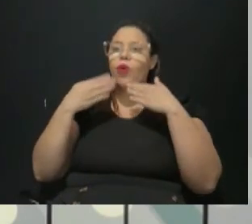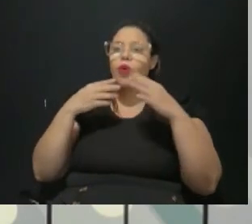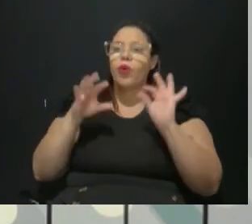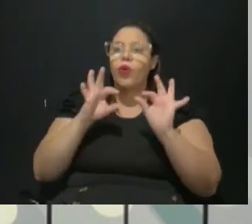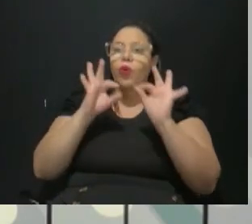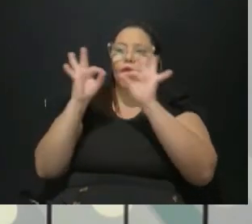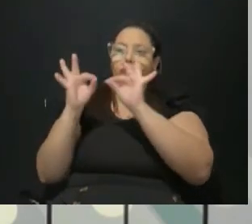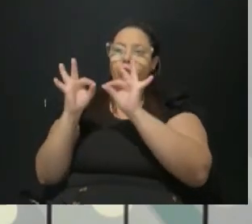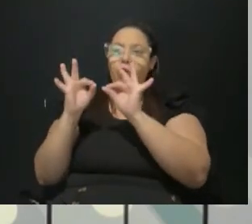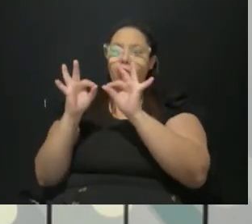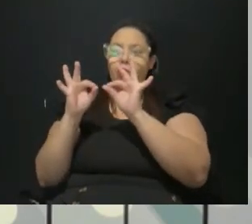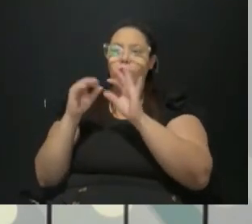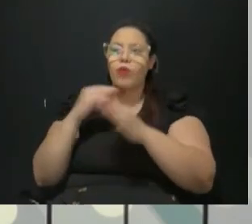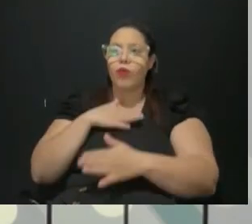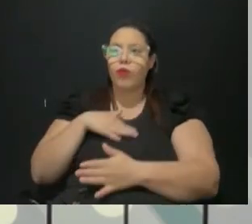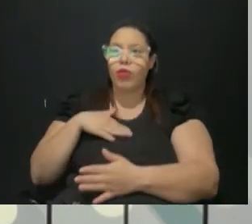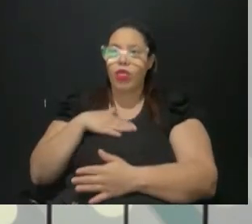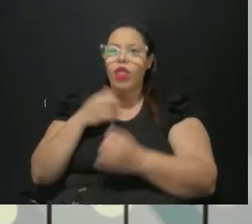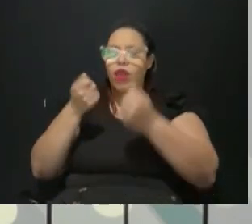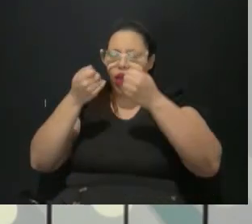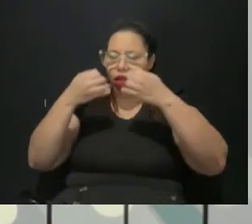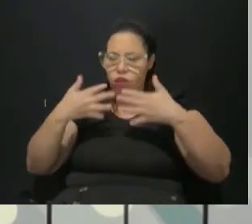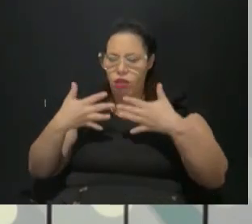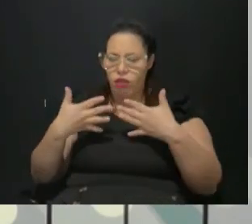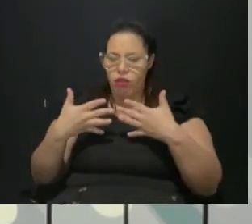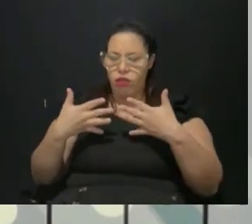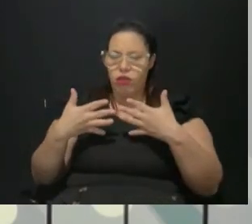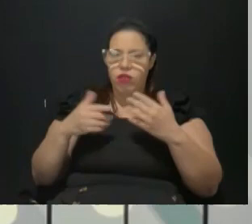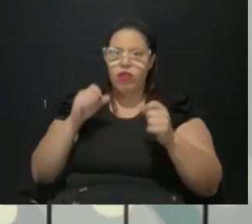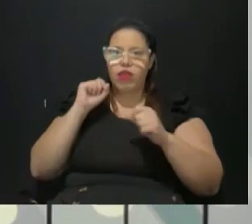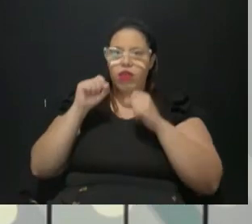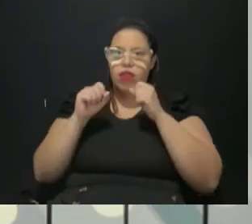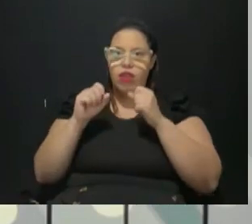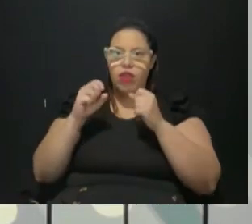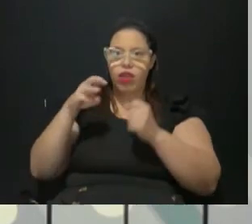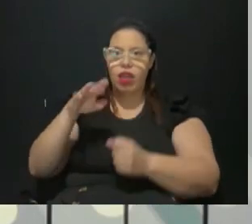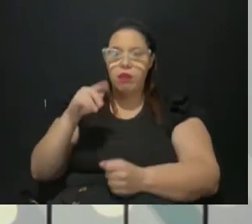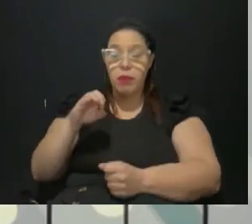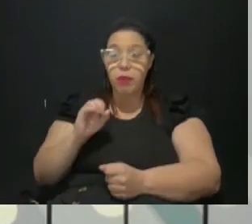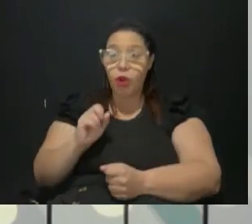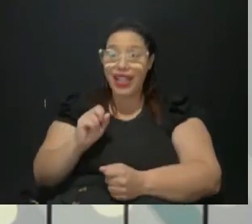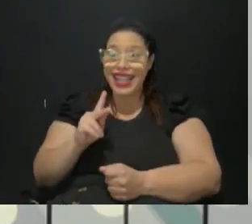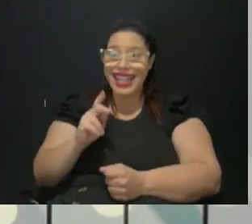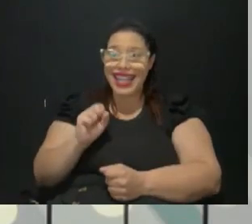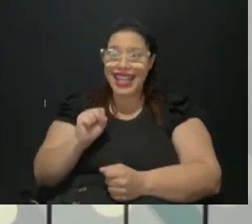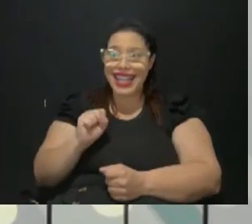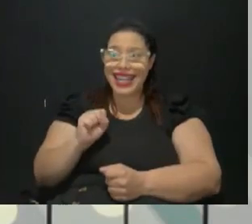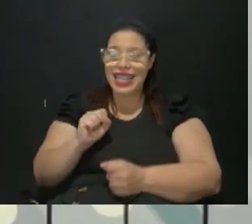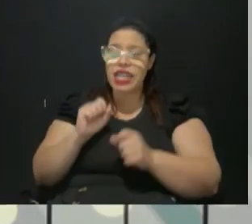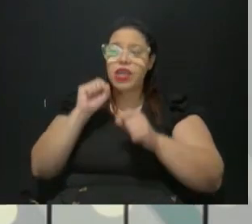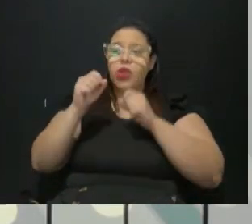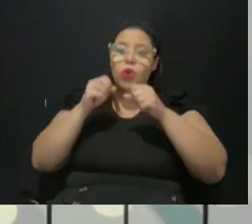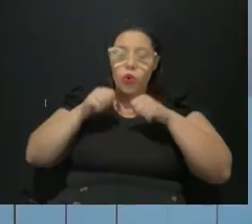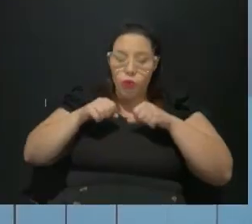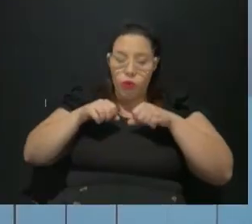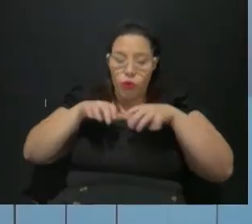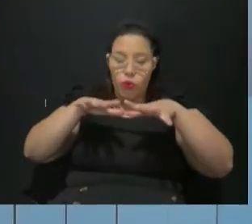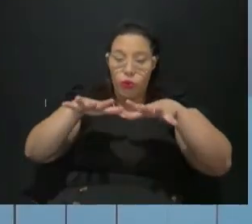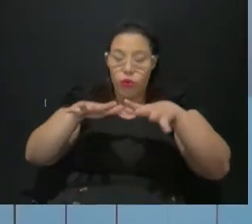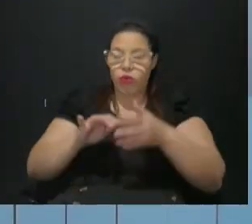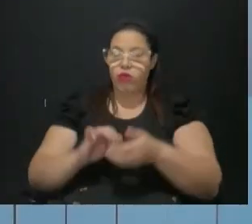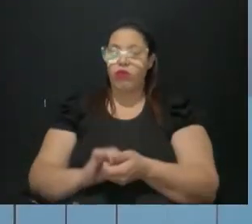mídia, eu gostaria que o senhor explicasse um pouquinho o que é a Mpox e como que ela é